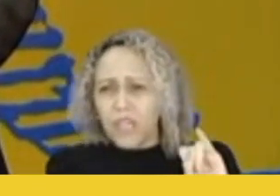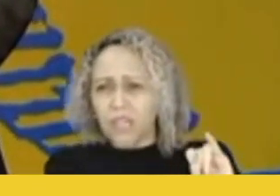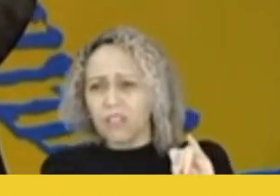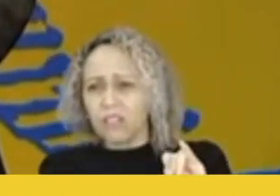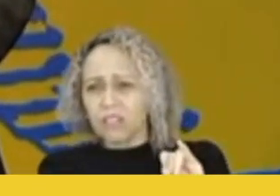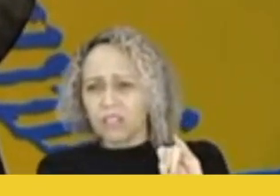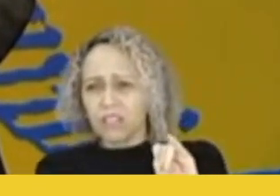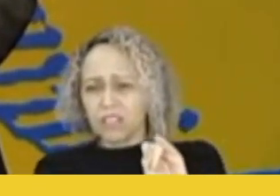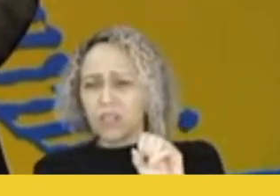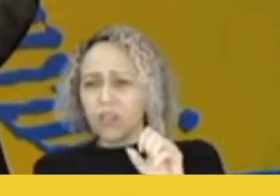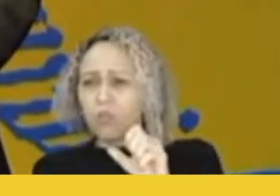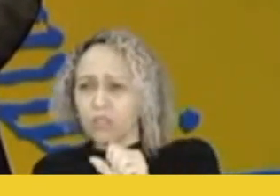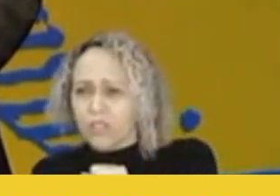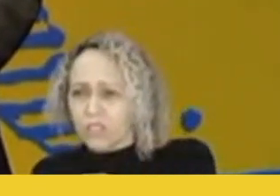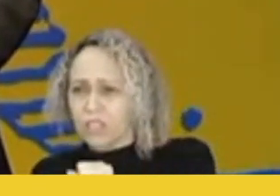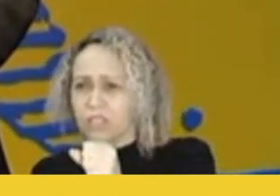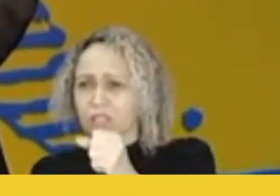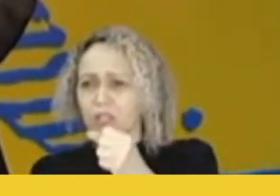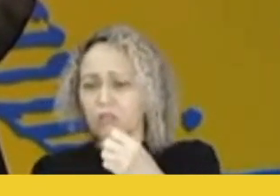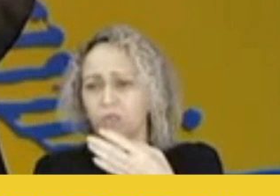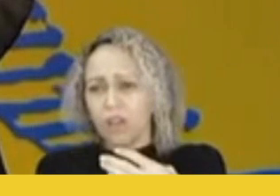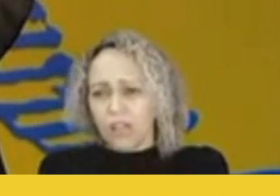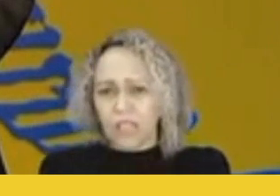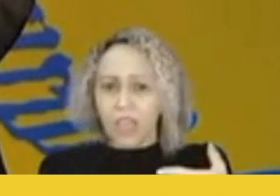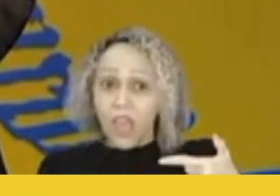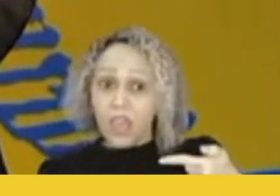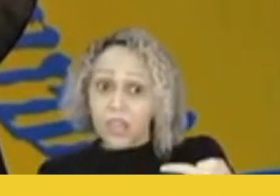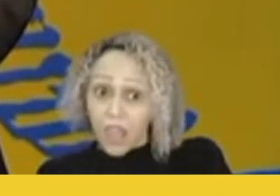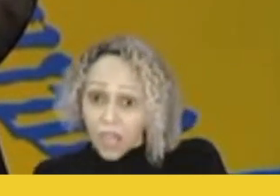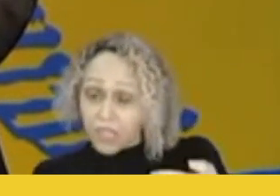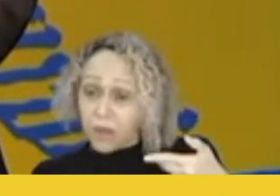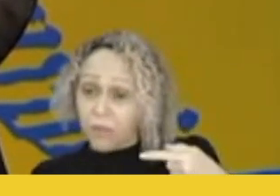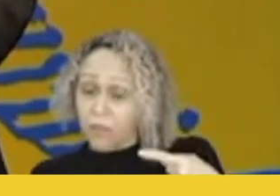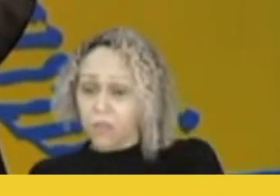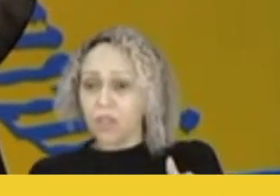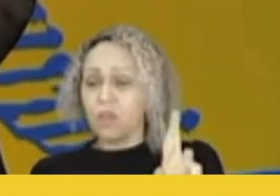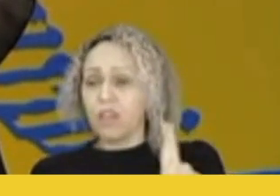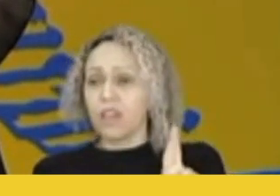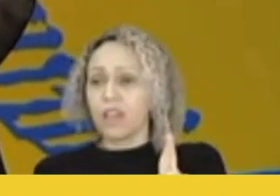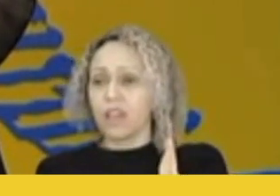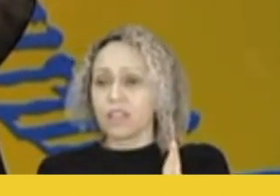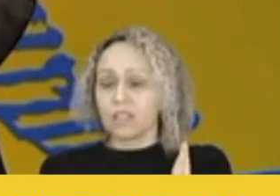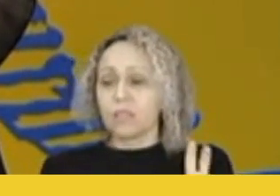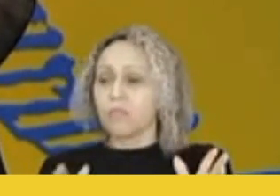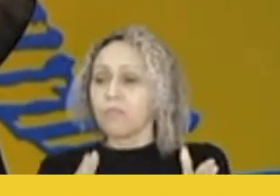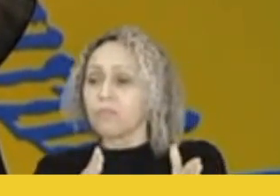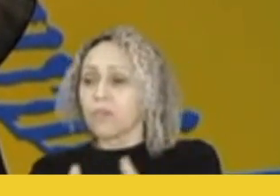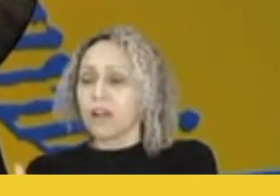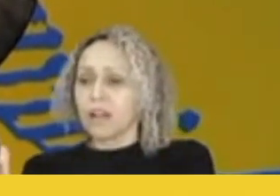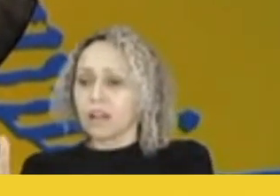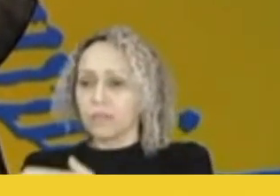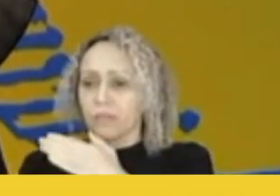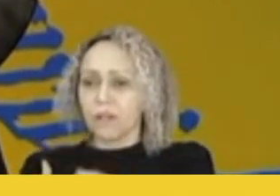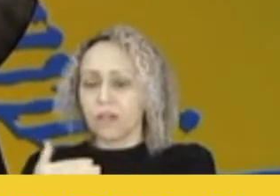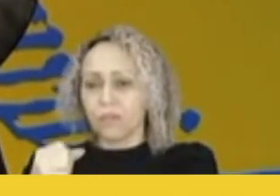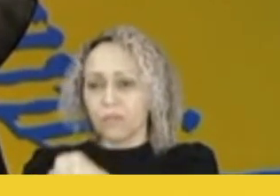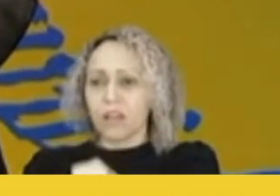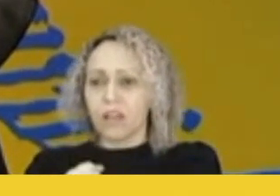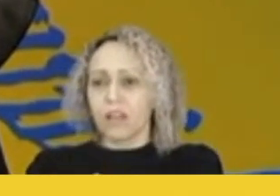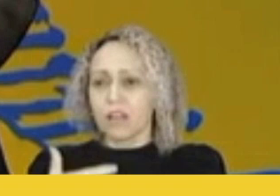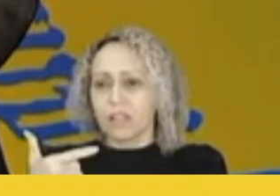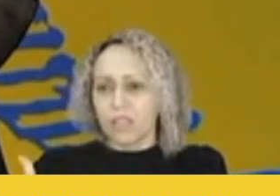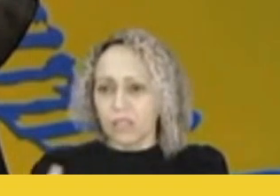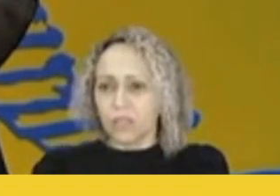reais. Isso foi limitado no âmbito do Ministério da Economia para 2023 para